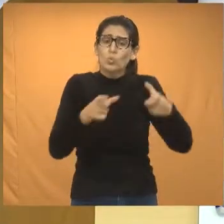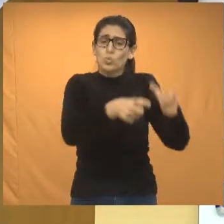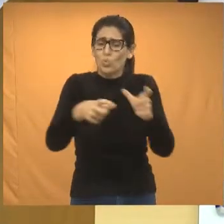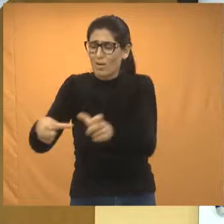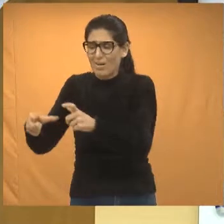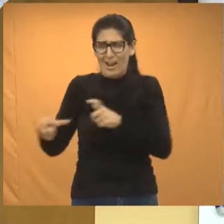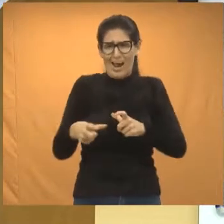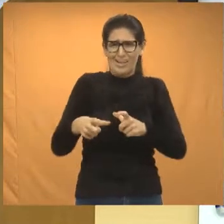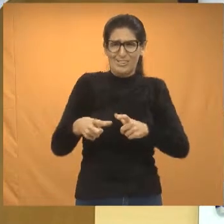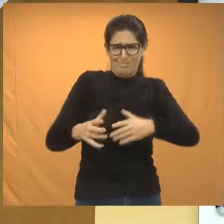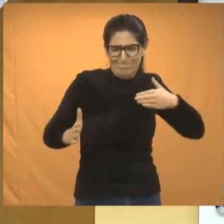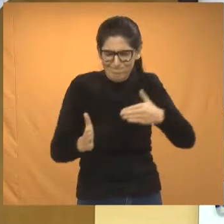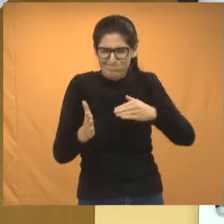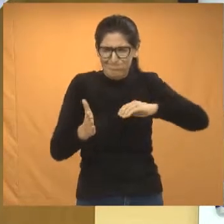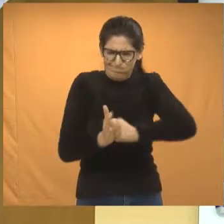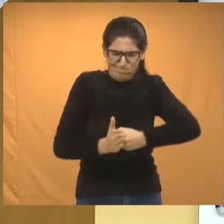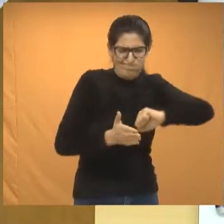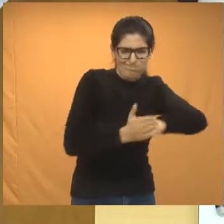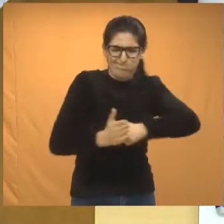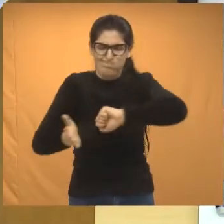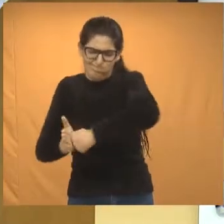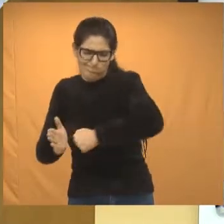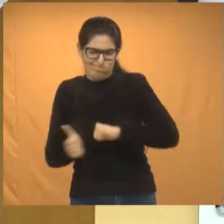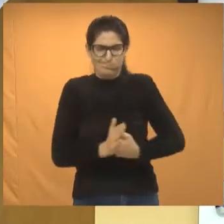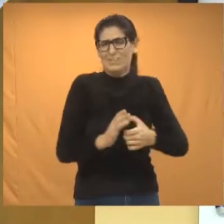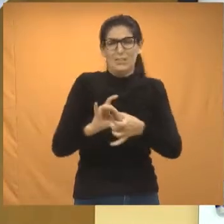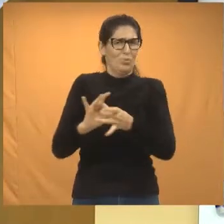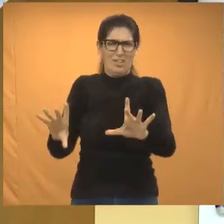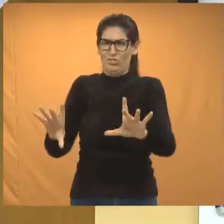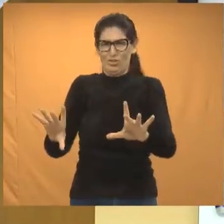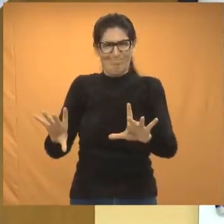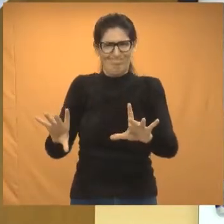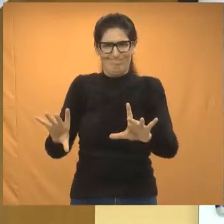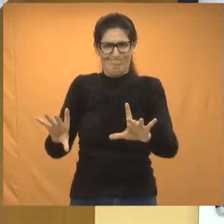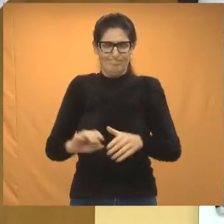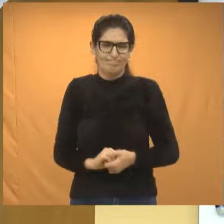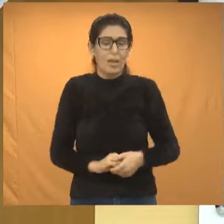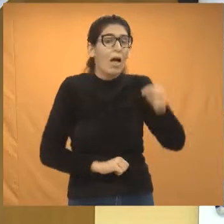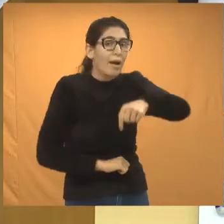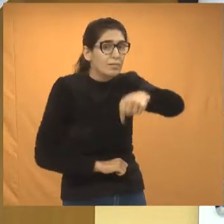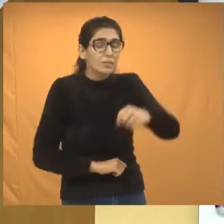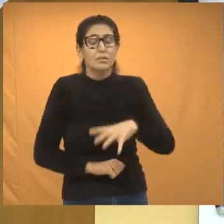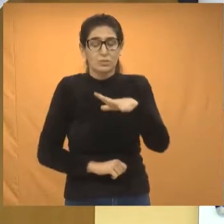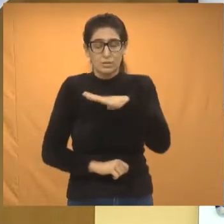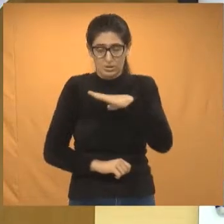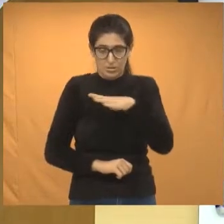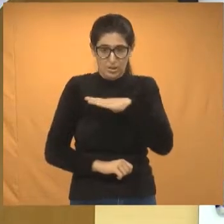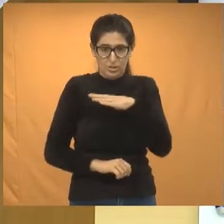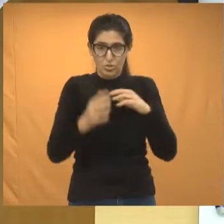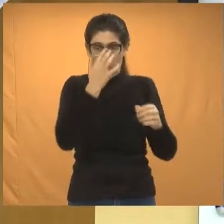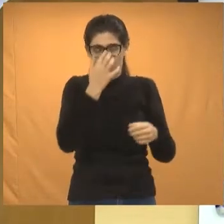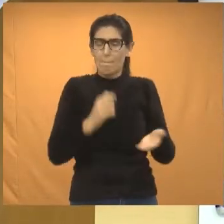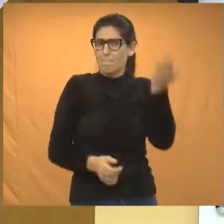ingerência, para poder gerenciar, viabilizar isso mais rápido. Aqui na cidade, para quem não sabe, nós tínhamos aqui uma agência da